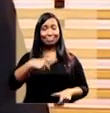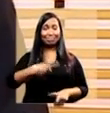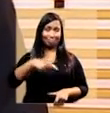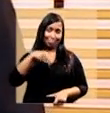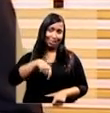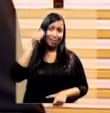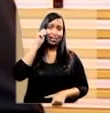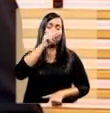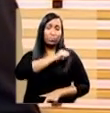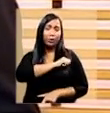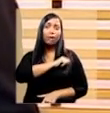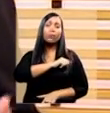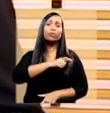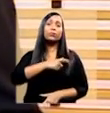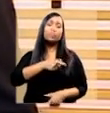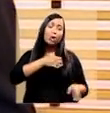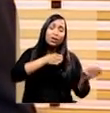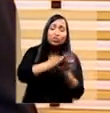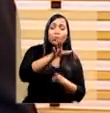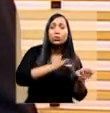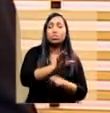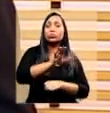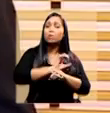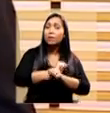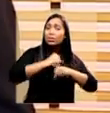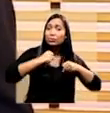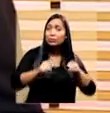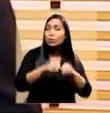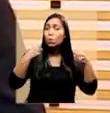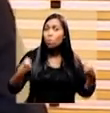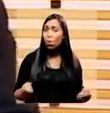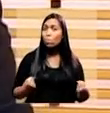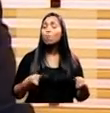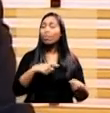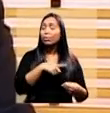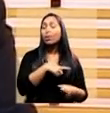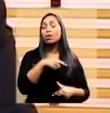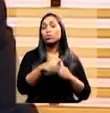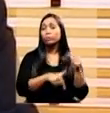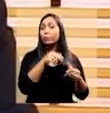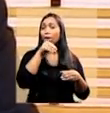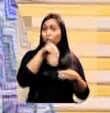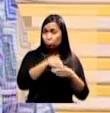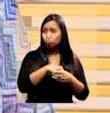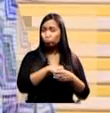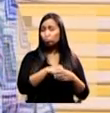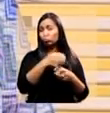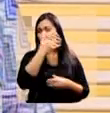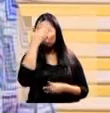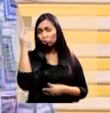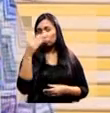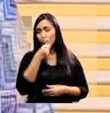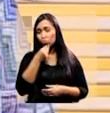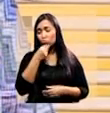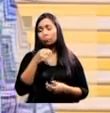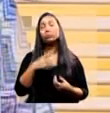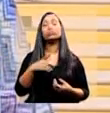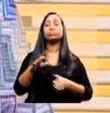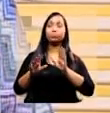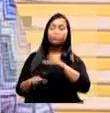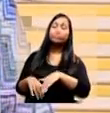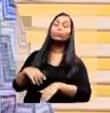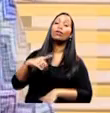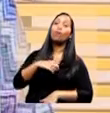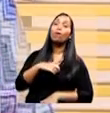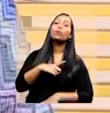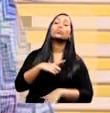no município de orientação para que se rompa isso também? Sim. Existe algum trabalho com os agressores? Nós temos uma equipe de